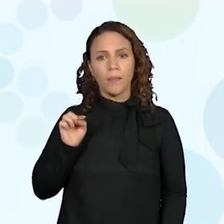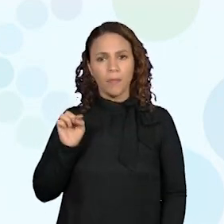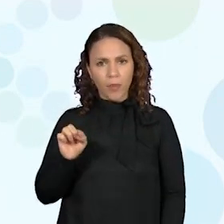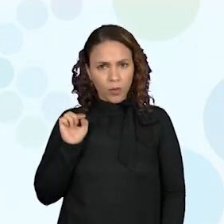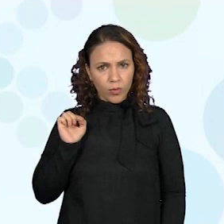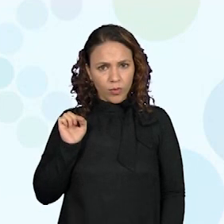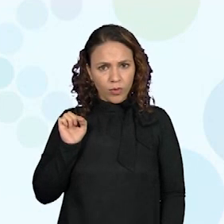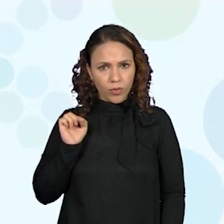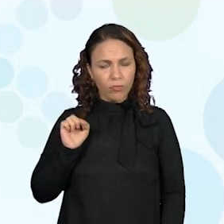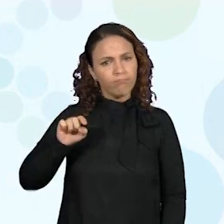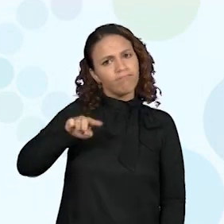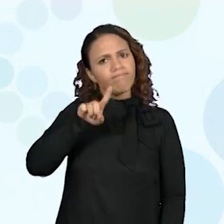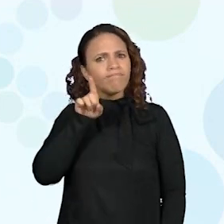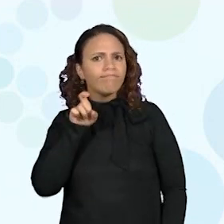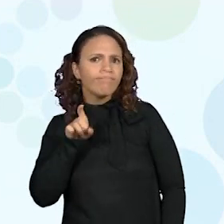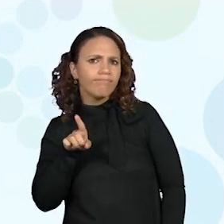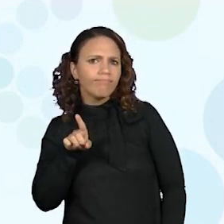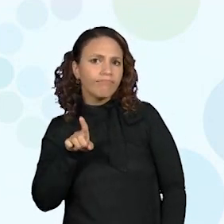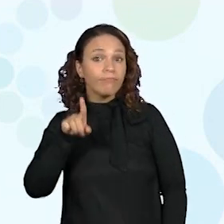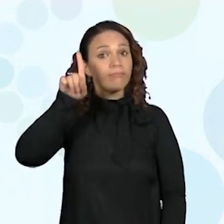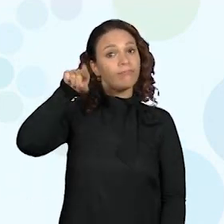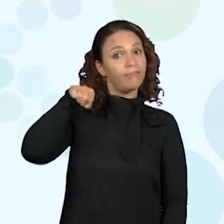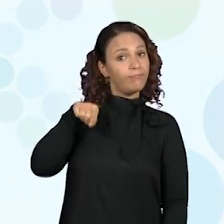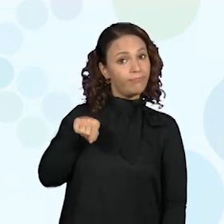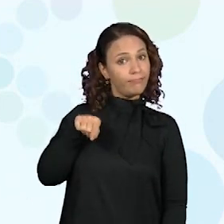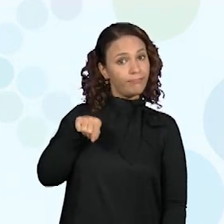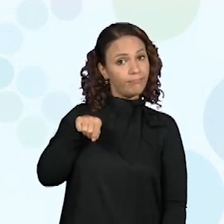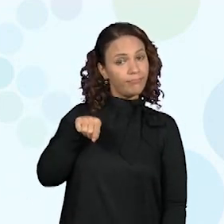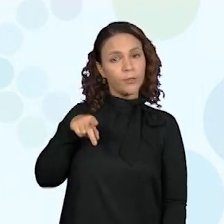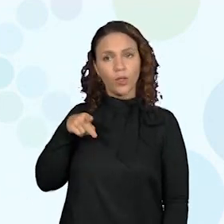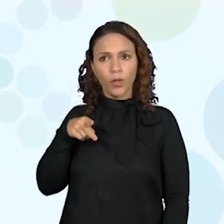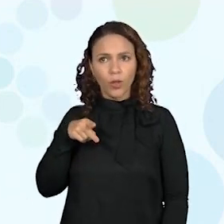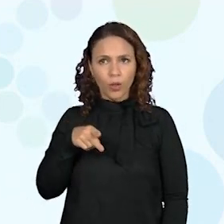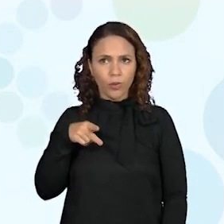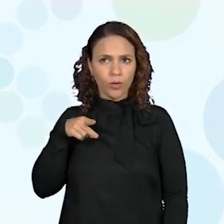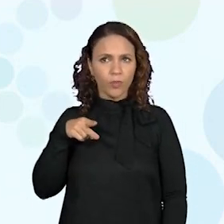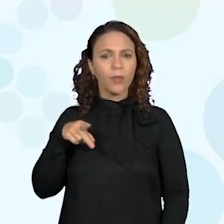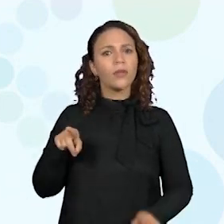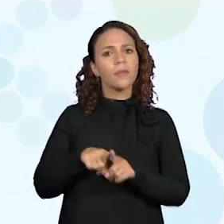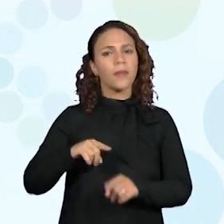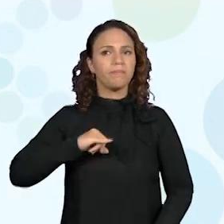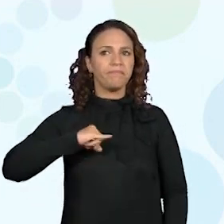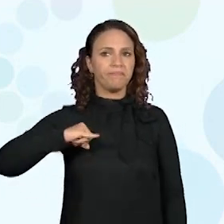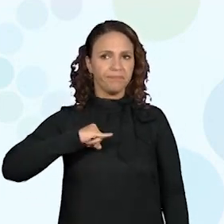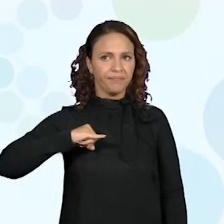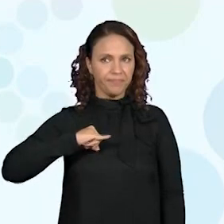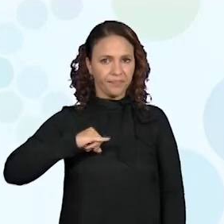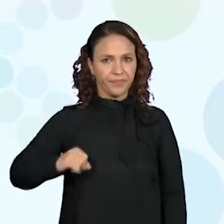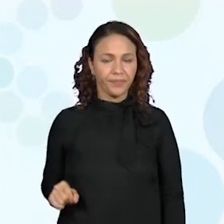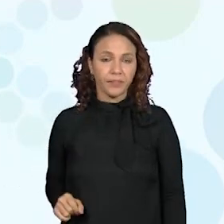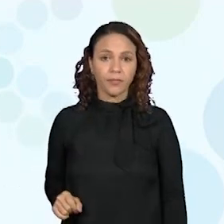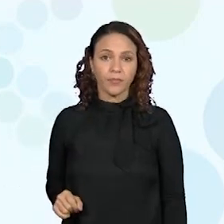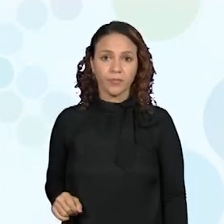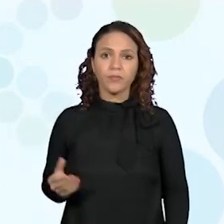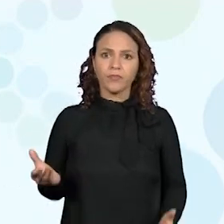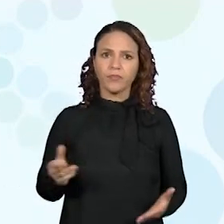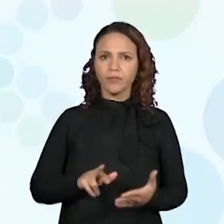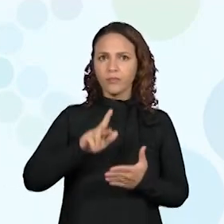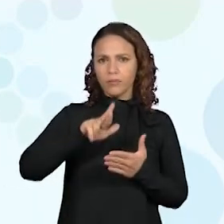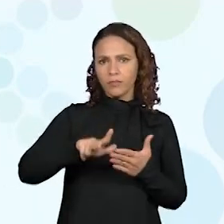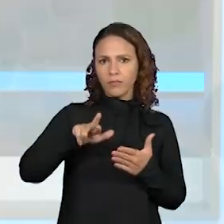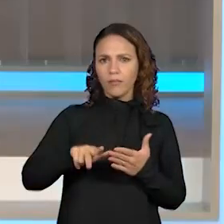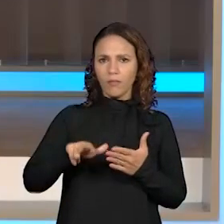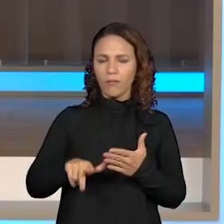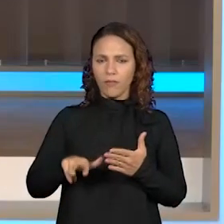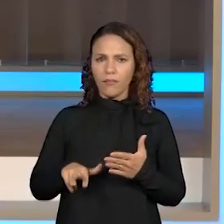de interrogação, pontos de exclamação, dois pontos e travessão. Então, a gente já sabe que a gente vai utilizar